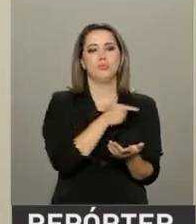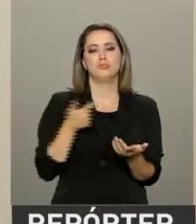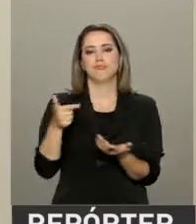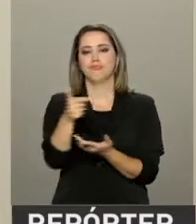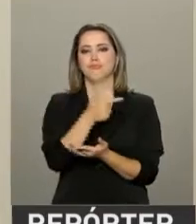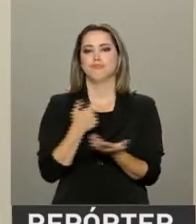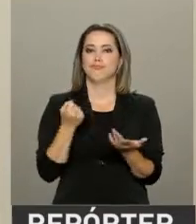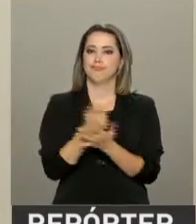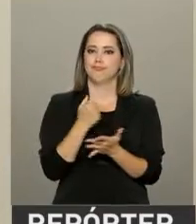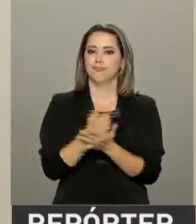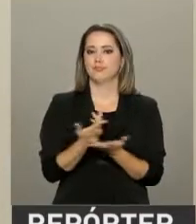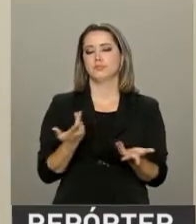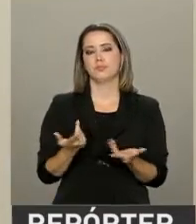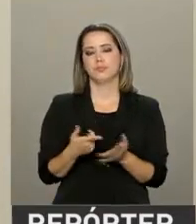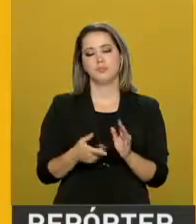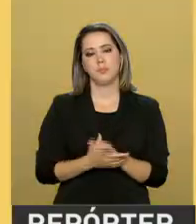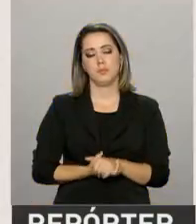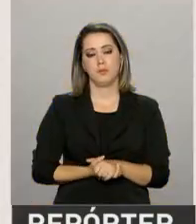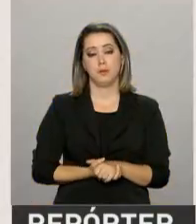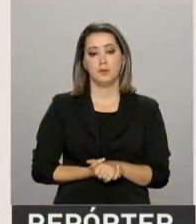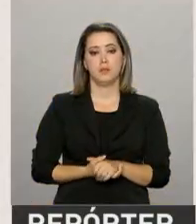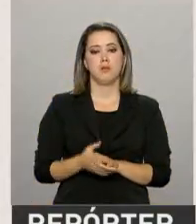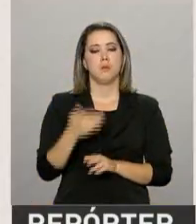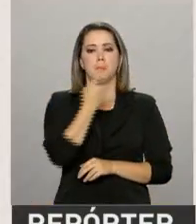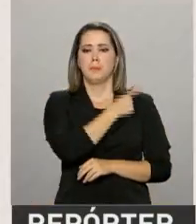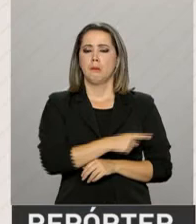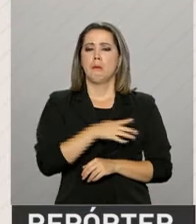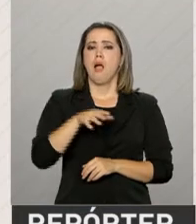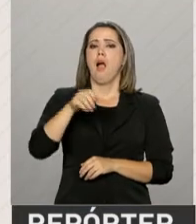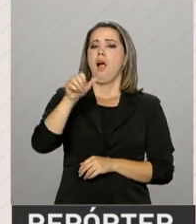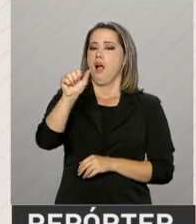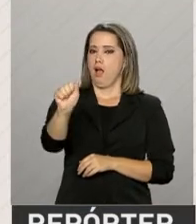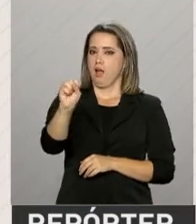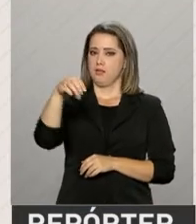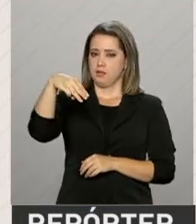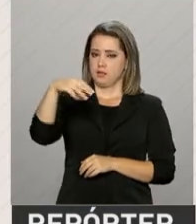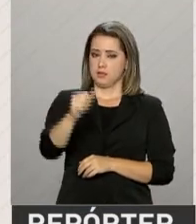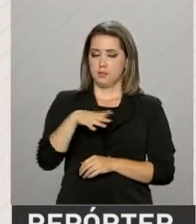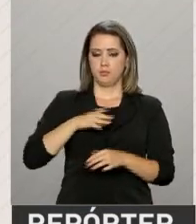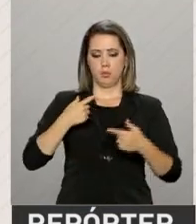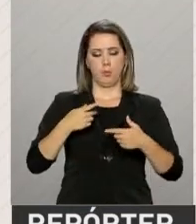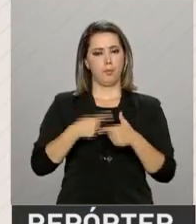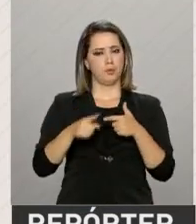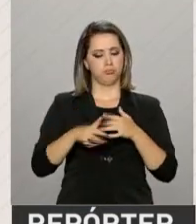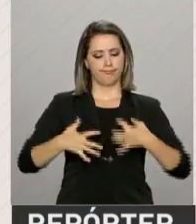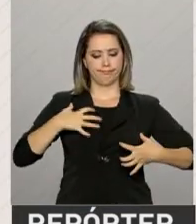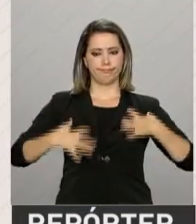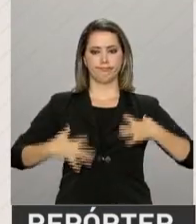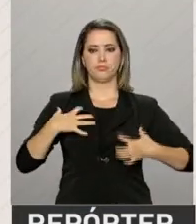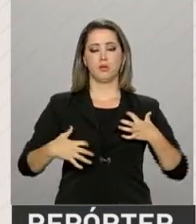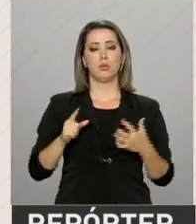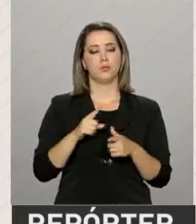sempre para fazer outra coisa, né? O dinheiro que eu ia comprar o remédio. A asma atinge os brônquios, tubos que levam o ar para dentro dos pulmões. Entre